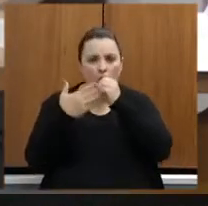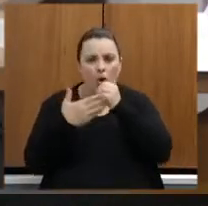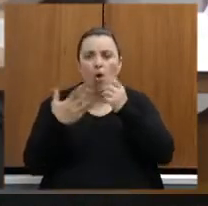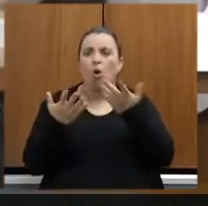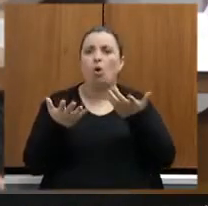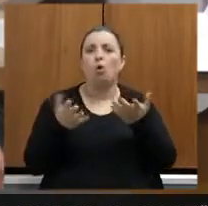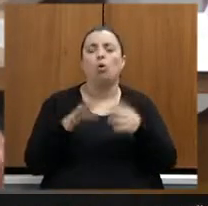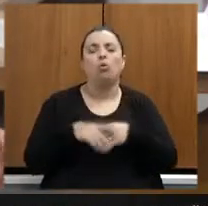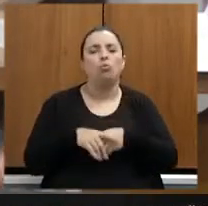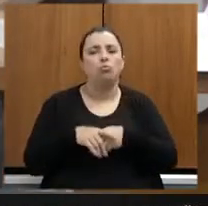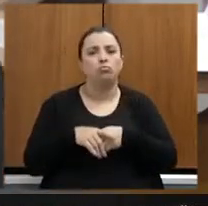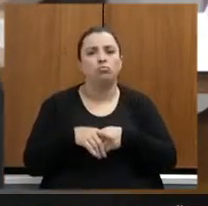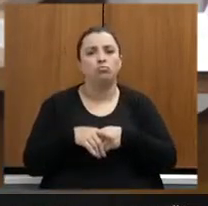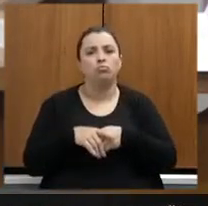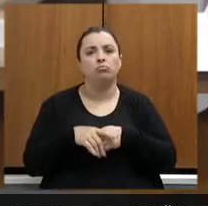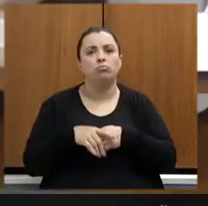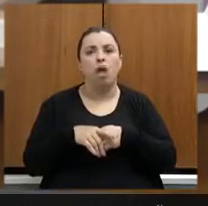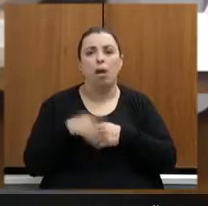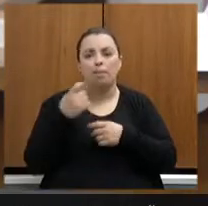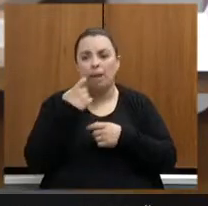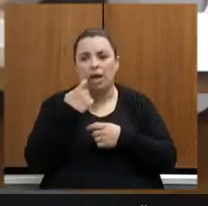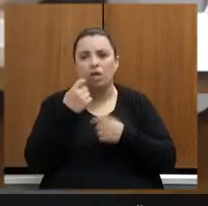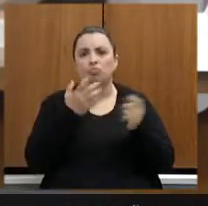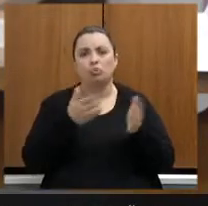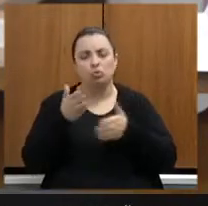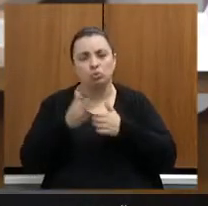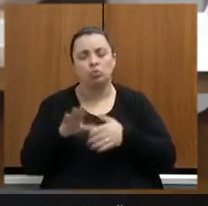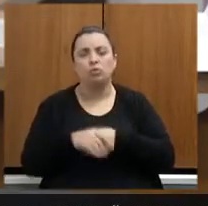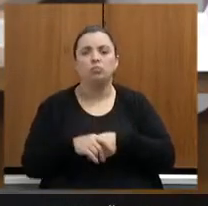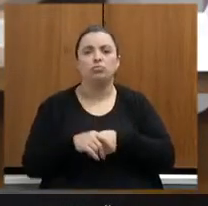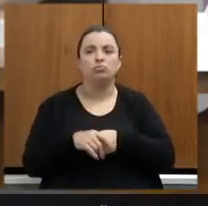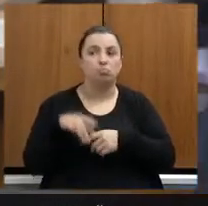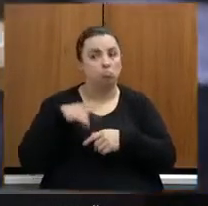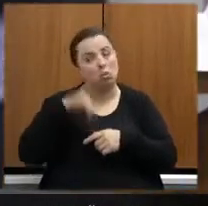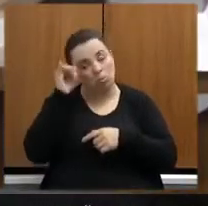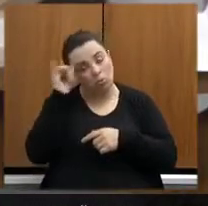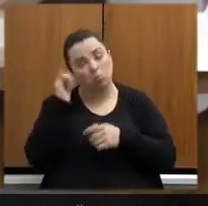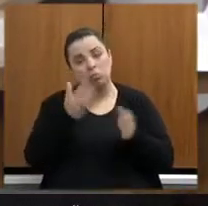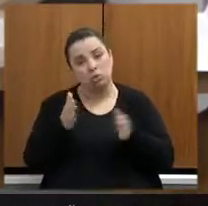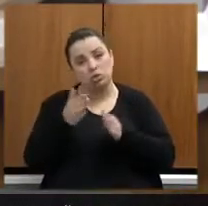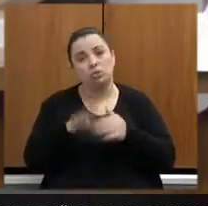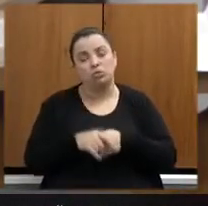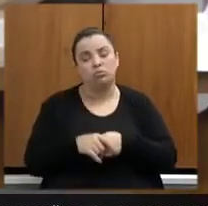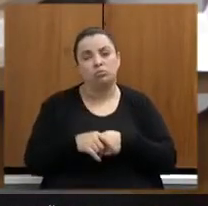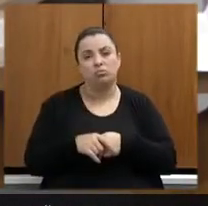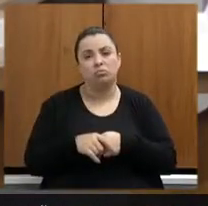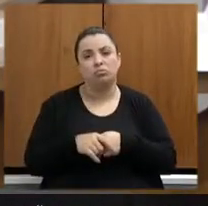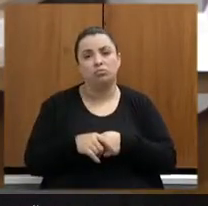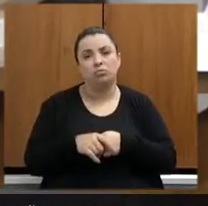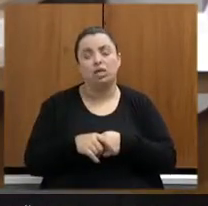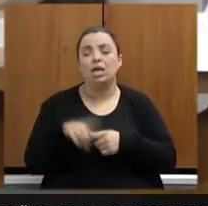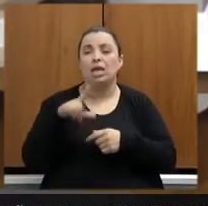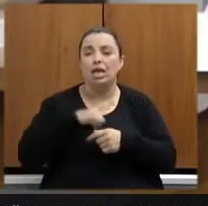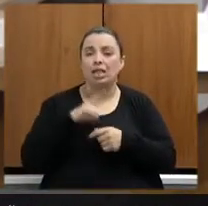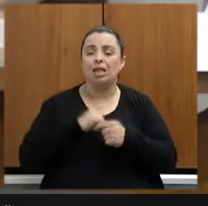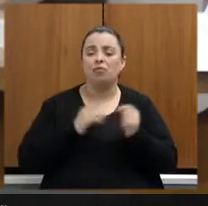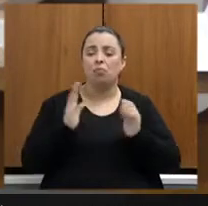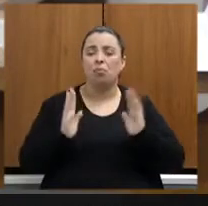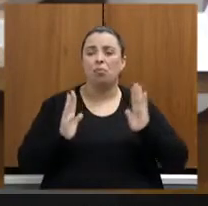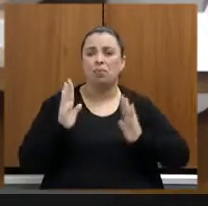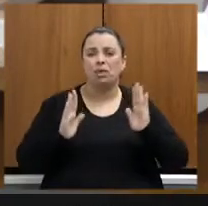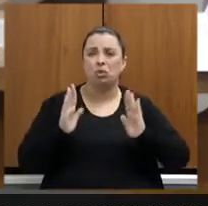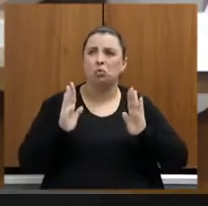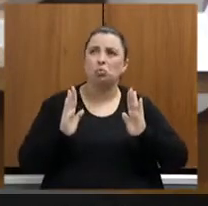nós tivemos a ideia é sonho locutor produtor rural é passamos aí um período aí mais um ano